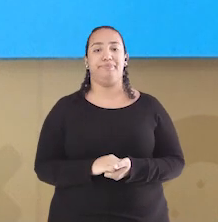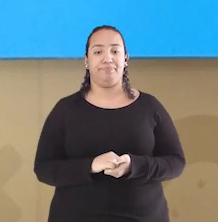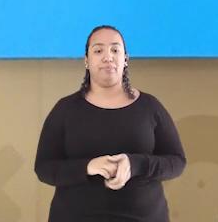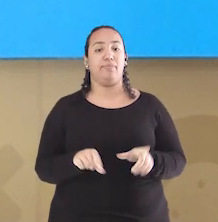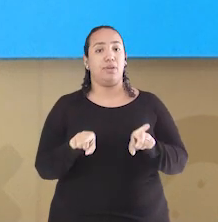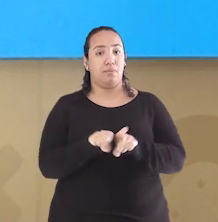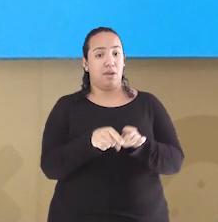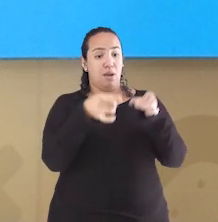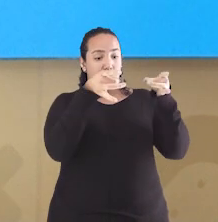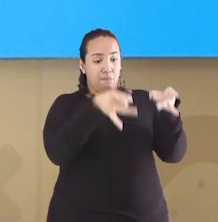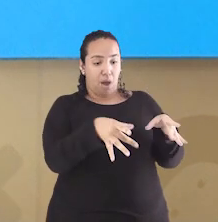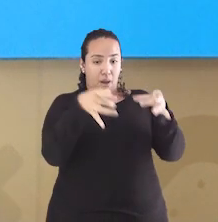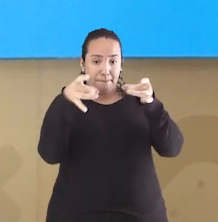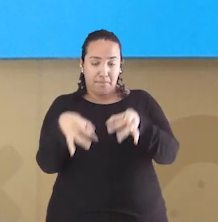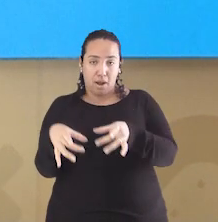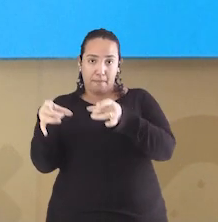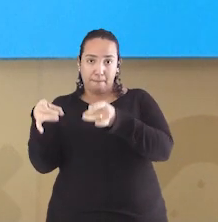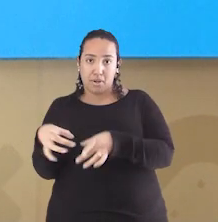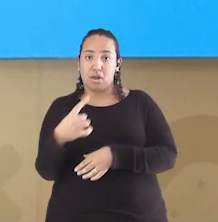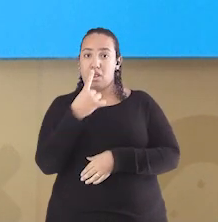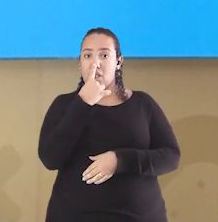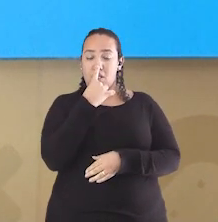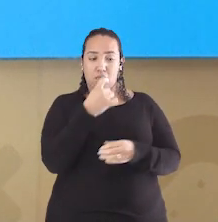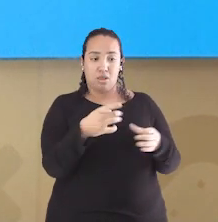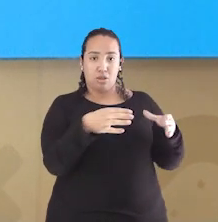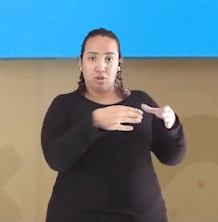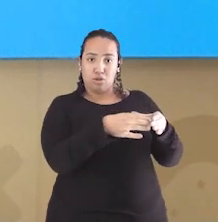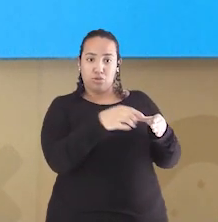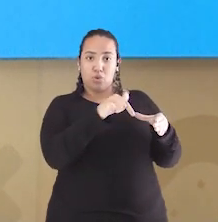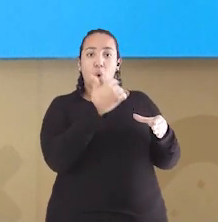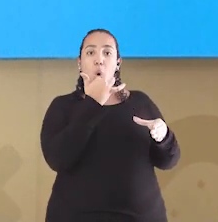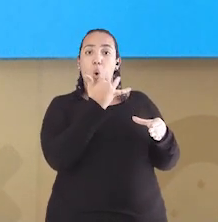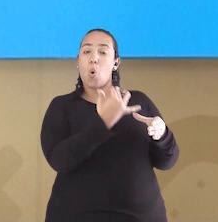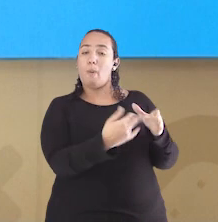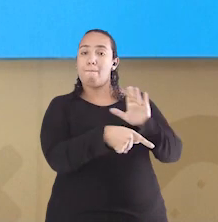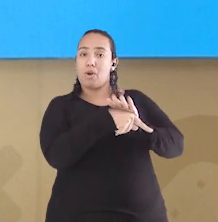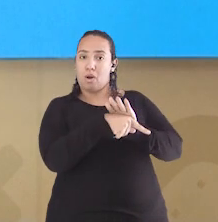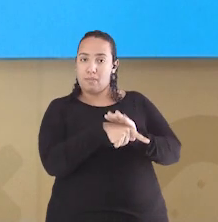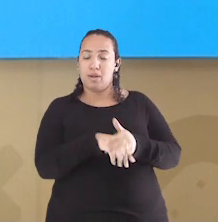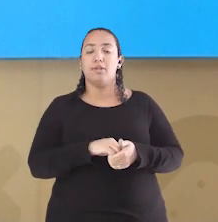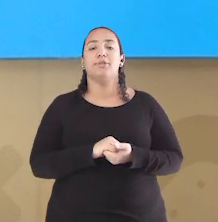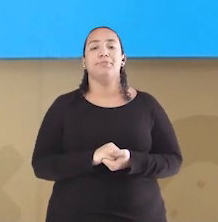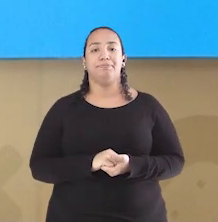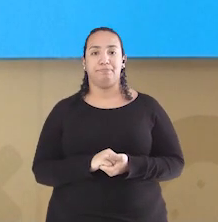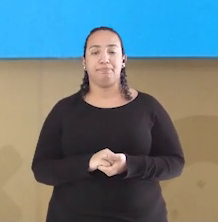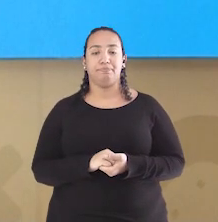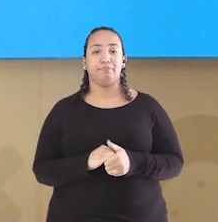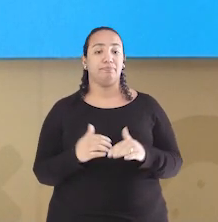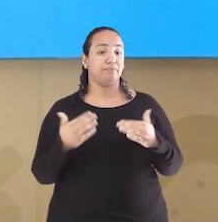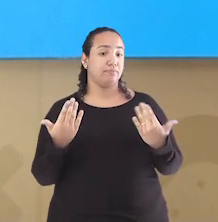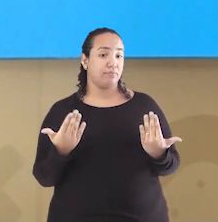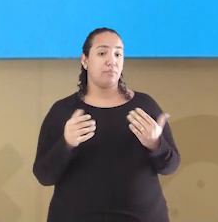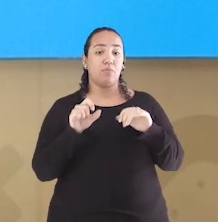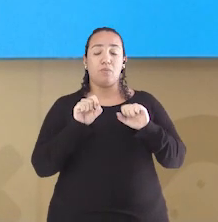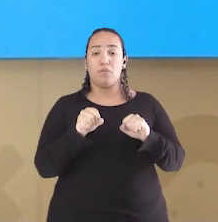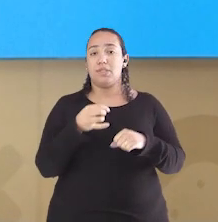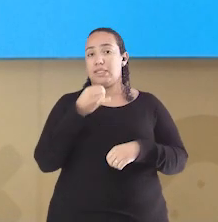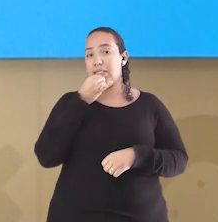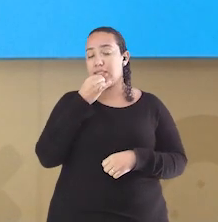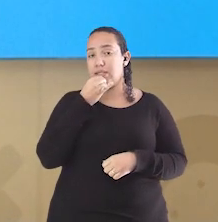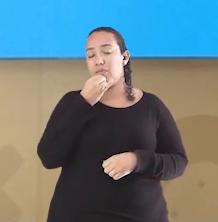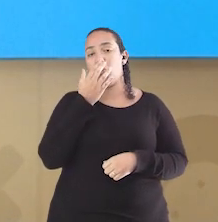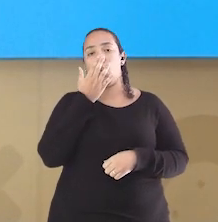e depositados em latas de lixo indicada por cores. Ou seja, eles podem ser